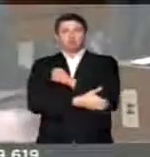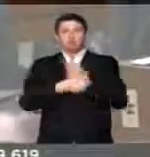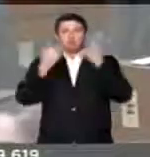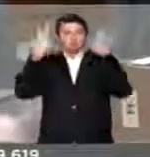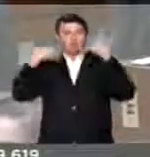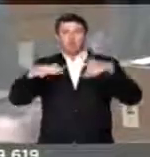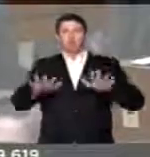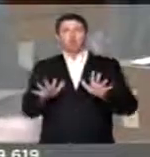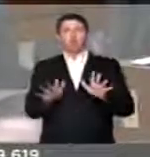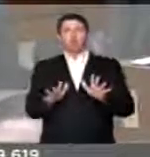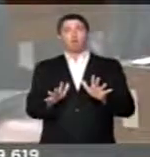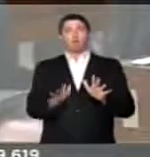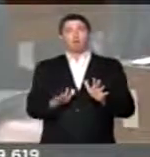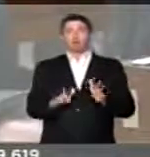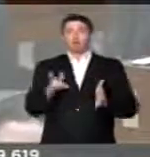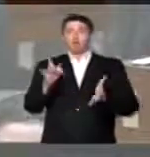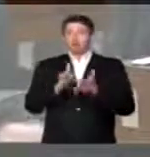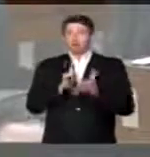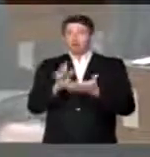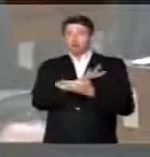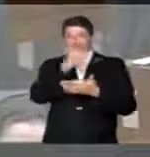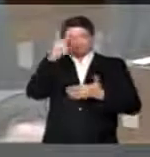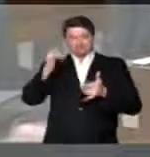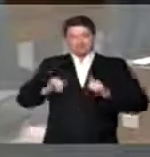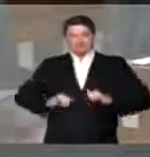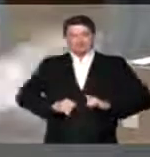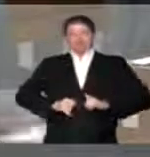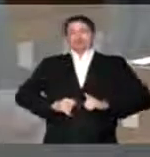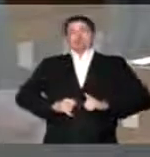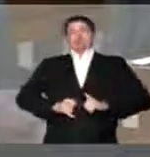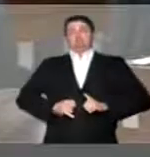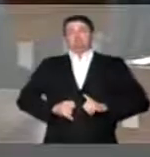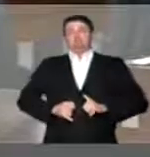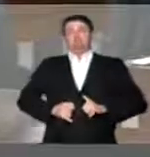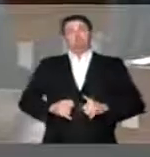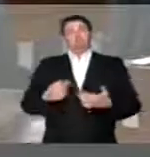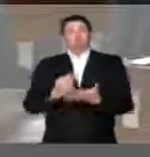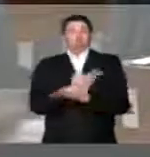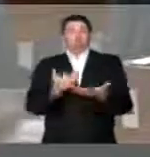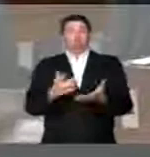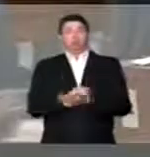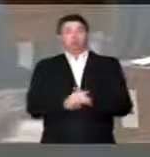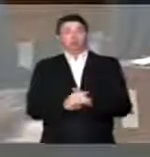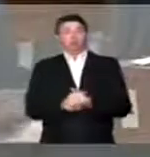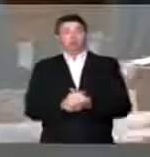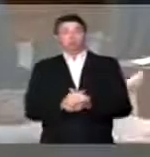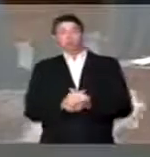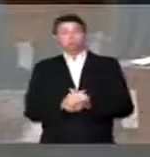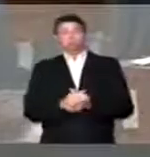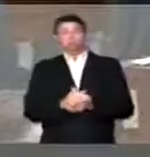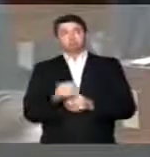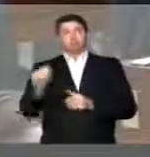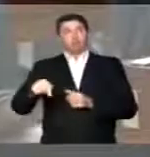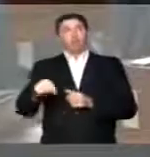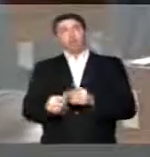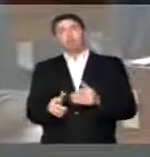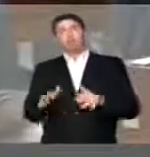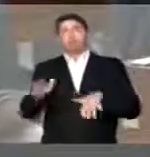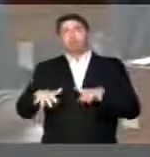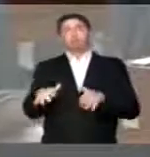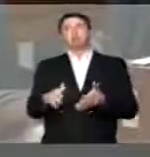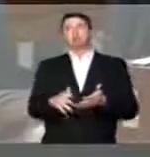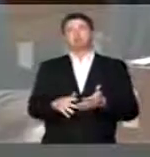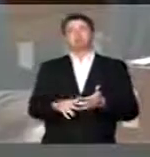natural que a verdade dói nas pessoas. E acontece de ser aqui, muitas